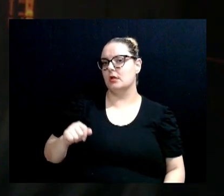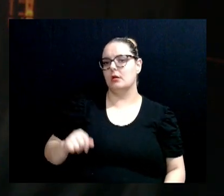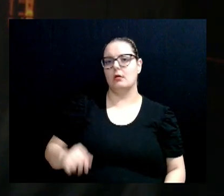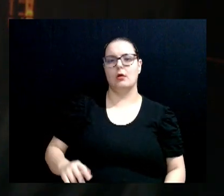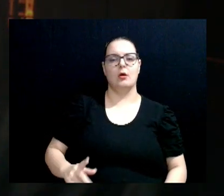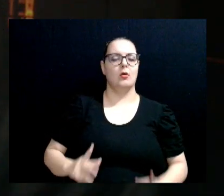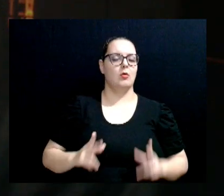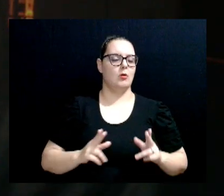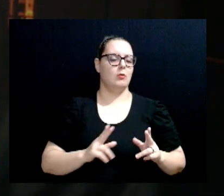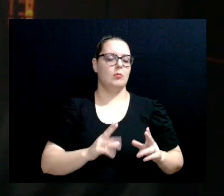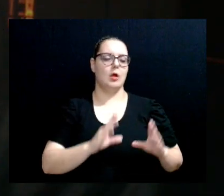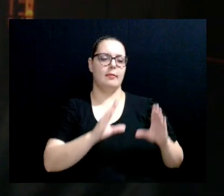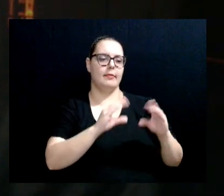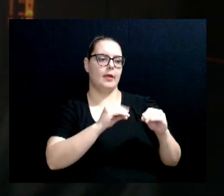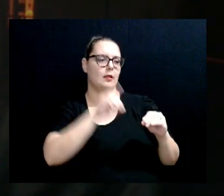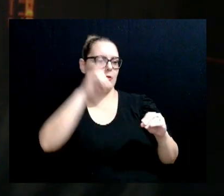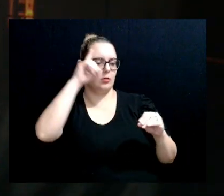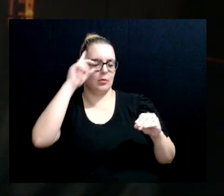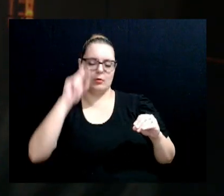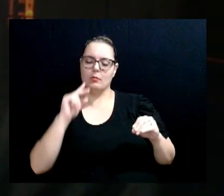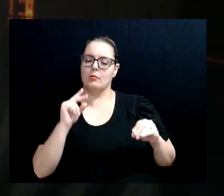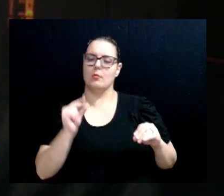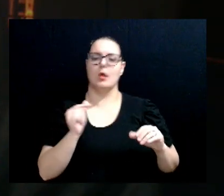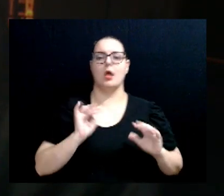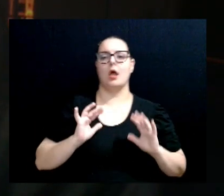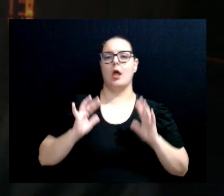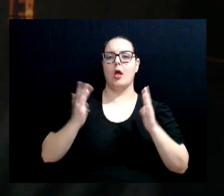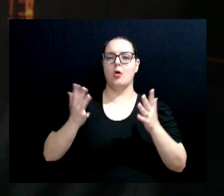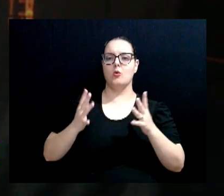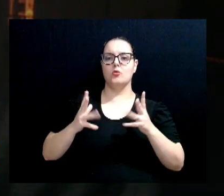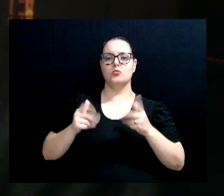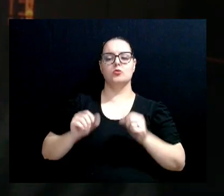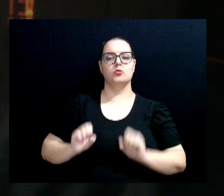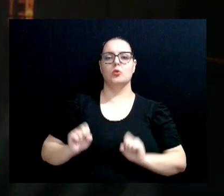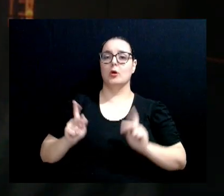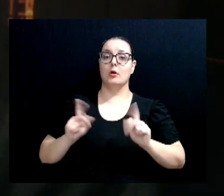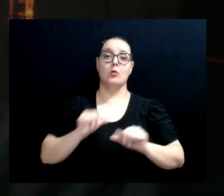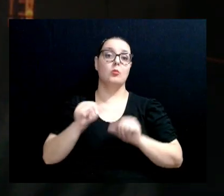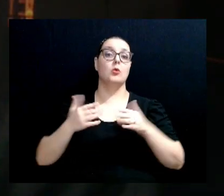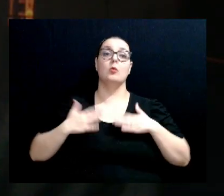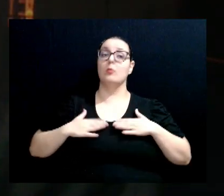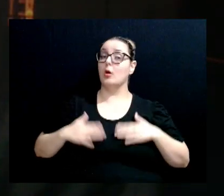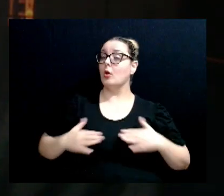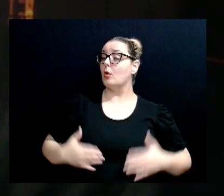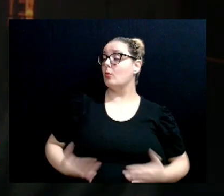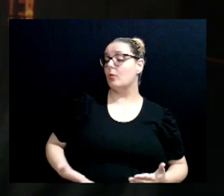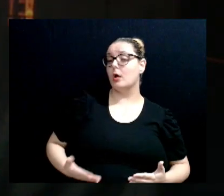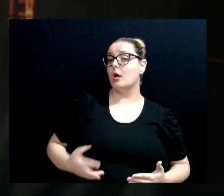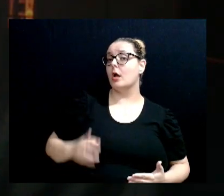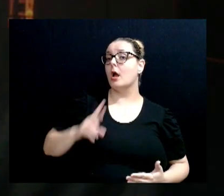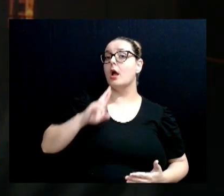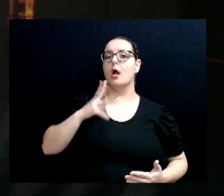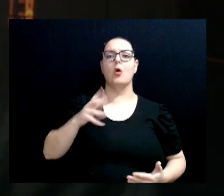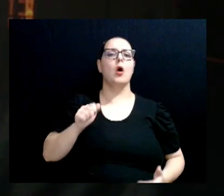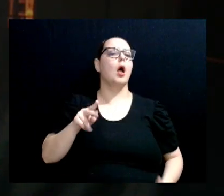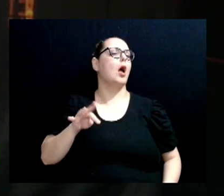e tá tudo ok, como se mudar o corpo, de repente resolvesse automaticamente, é coisa assim de